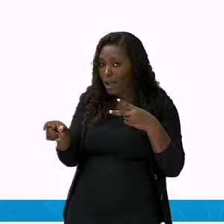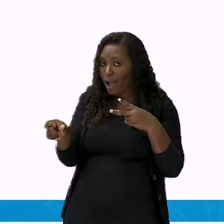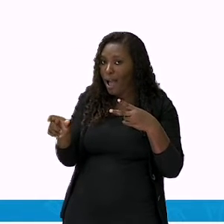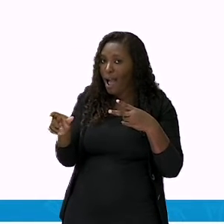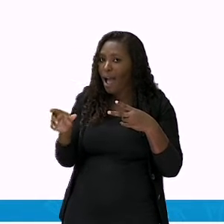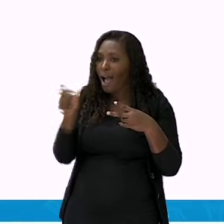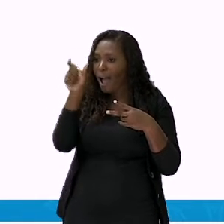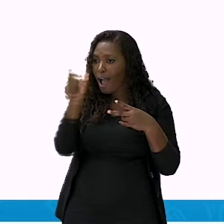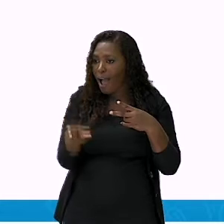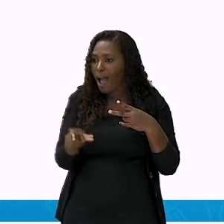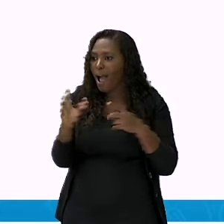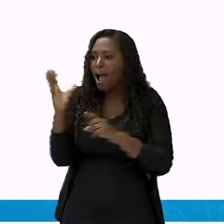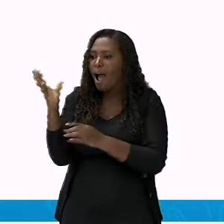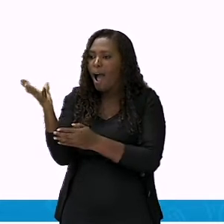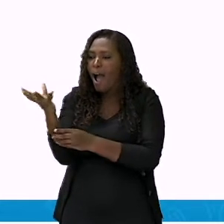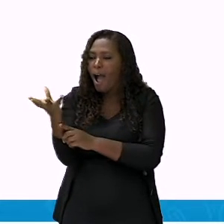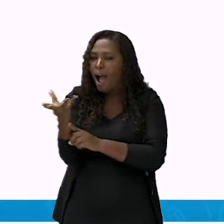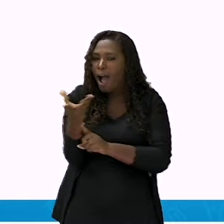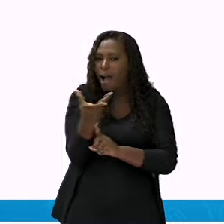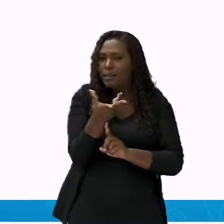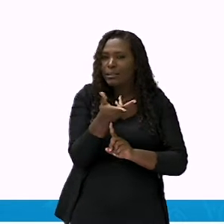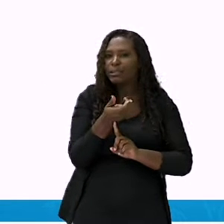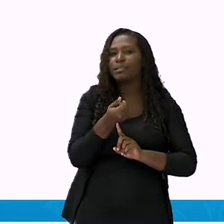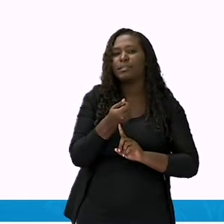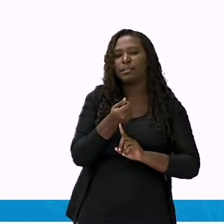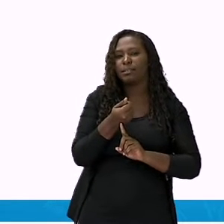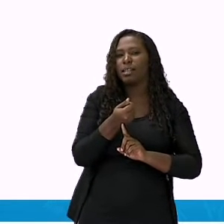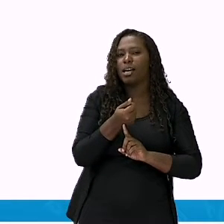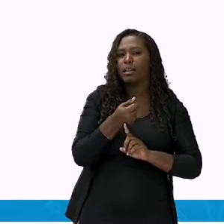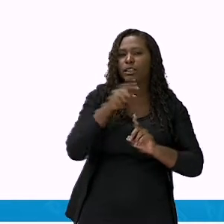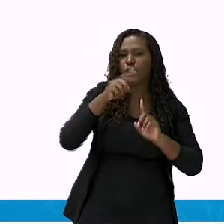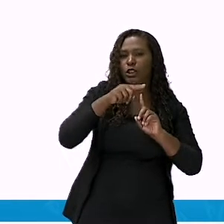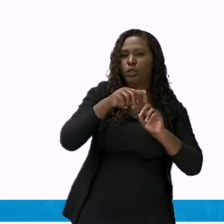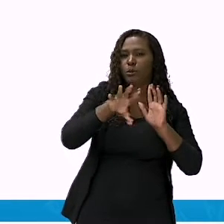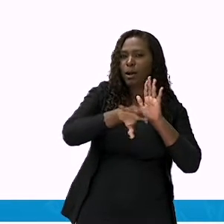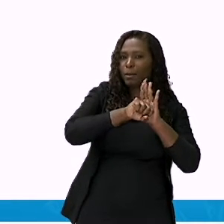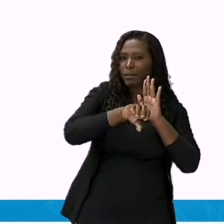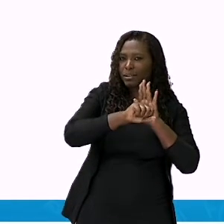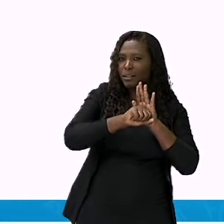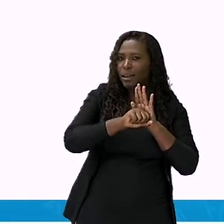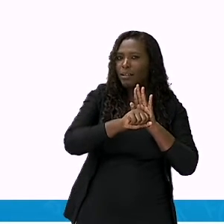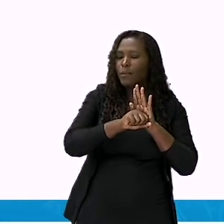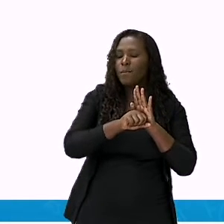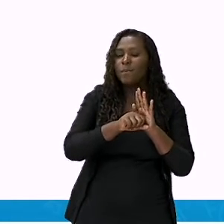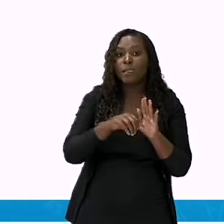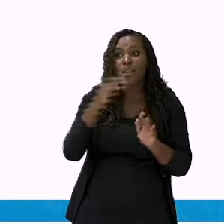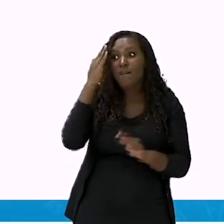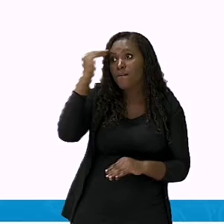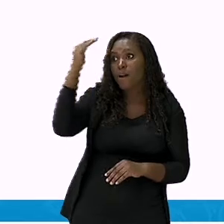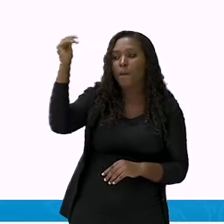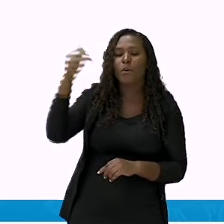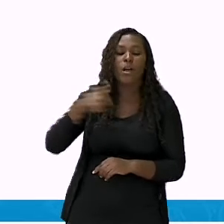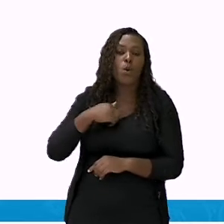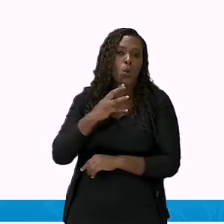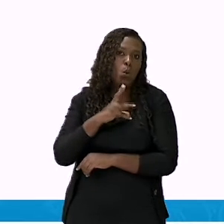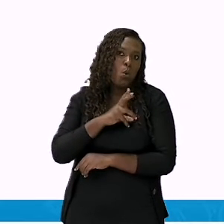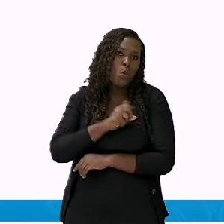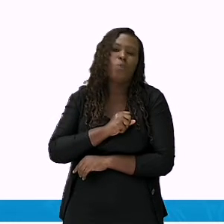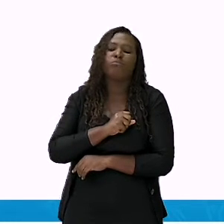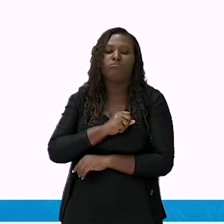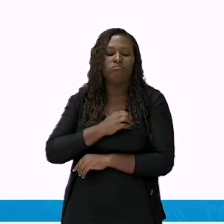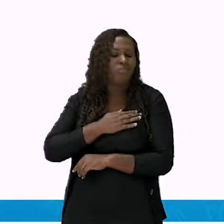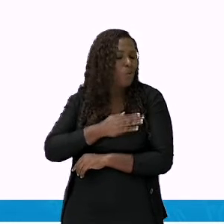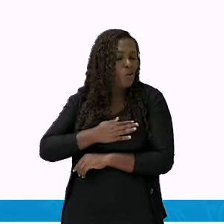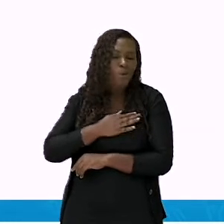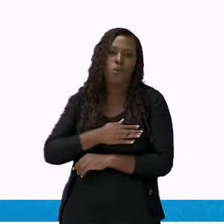abstrato, são dois artistas que vêm muito forte no exemplo, e são dois artistas que